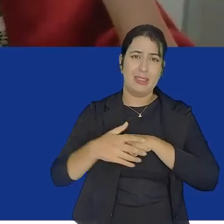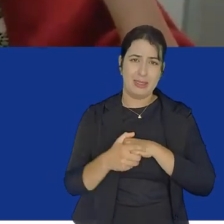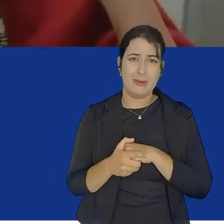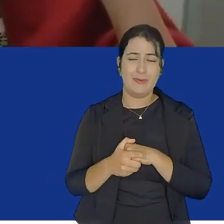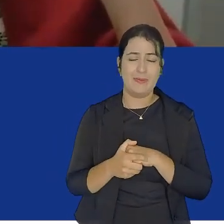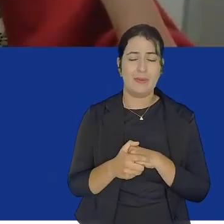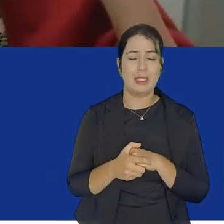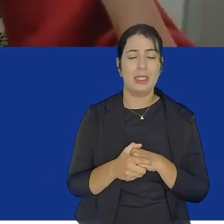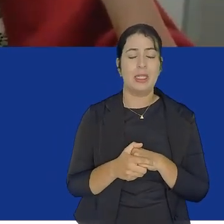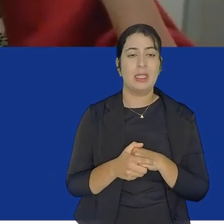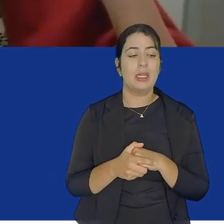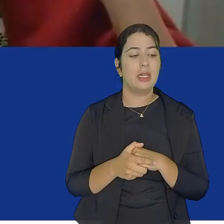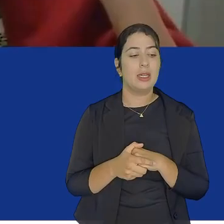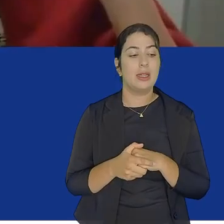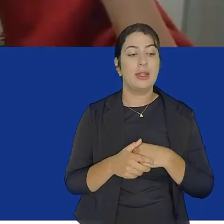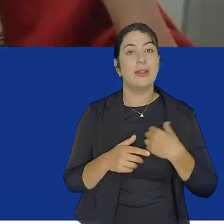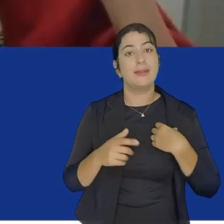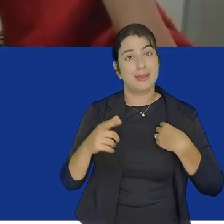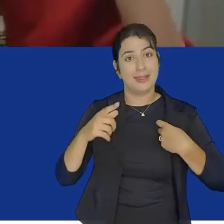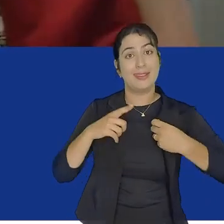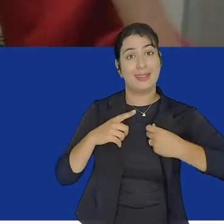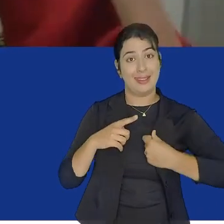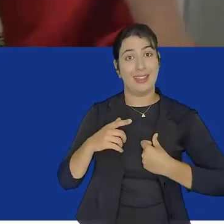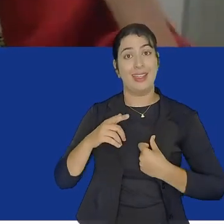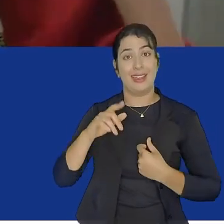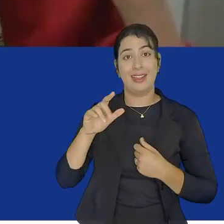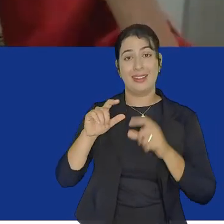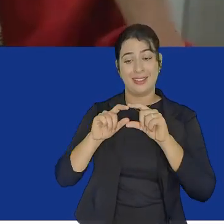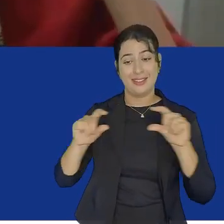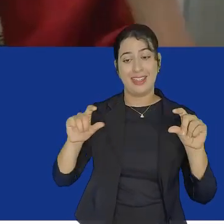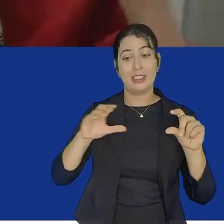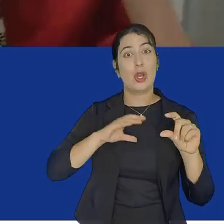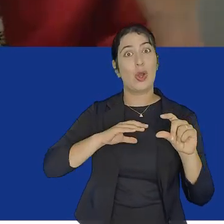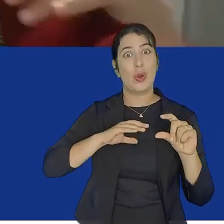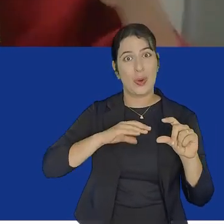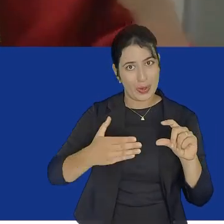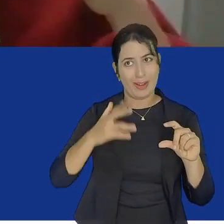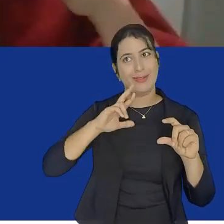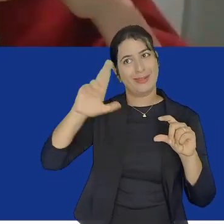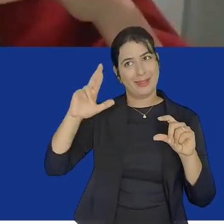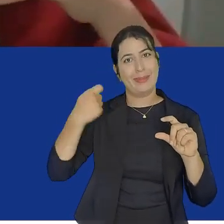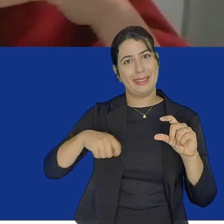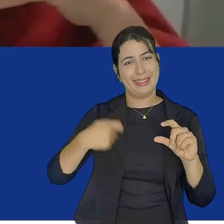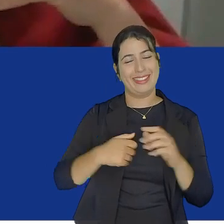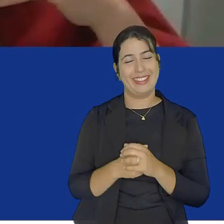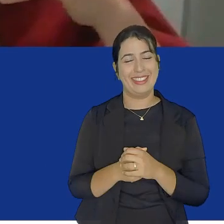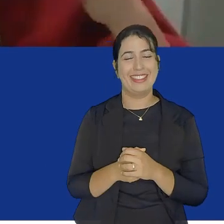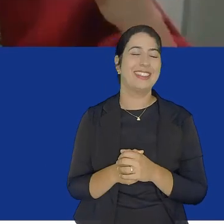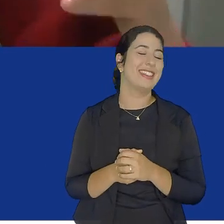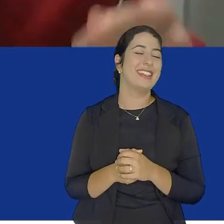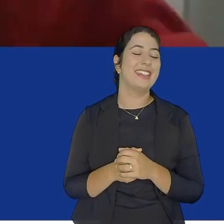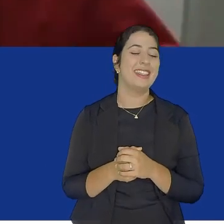né? Coragem para liderar. E a gente não vai agradar todo mundo dessa liderança, então a gente vai ter que aprender a lidar com